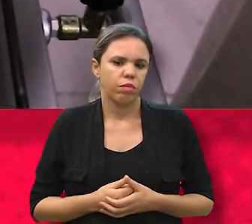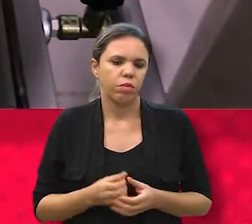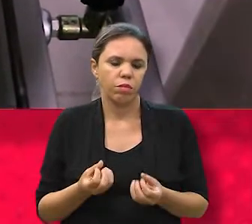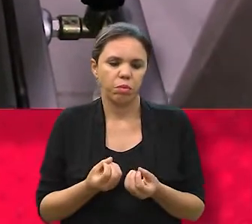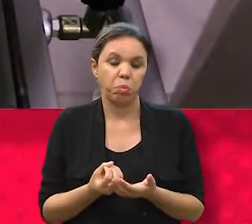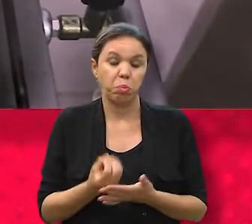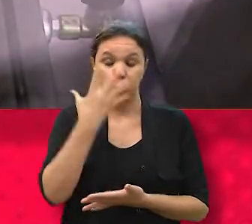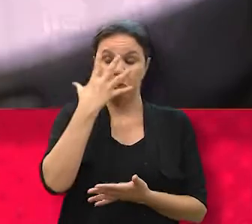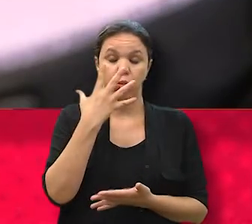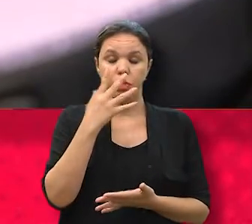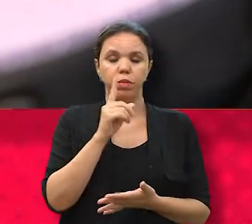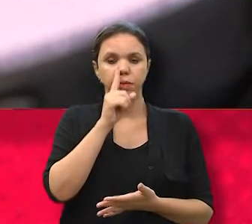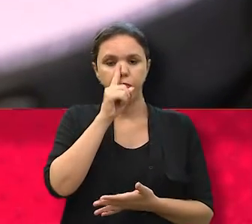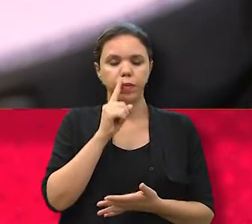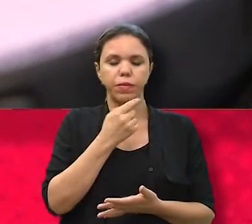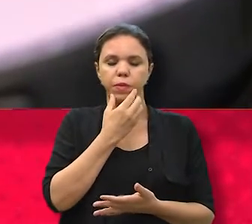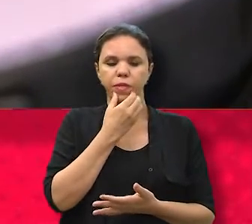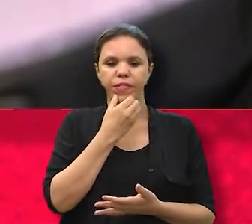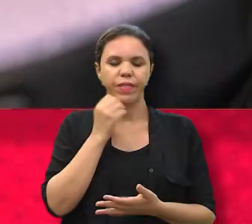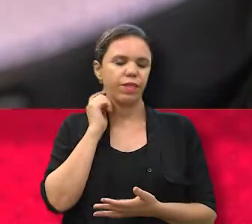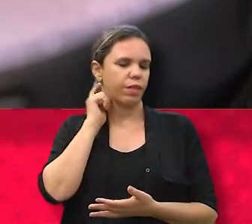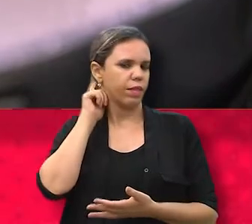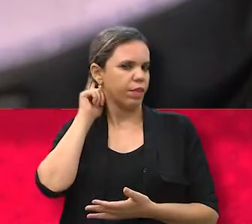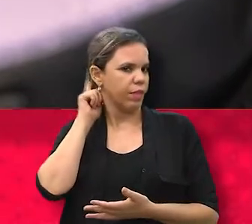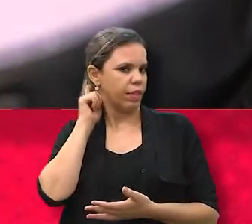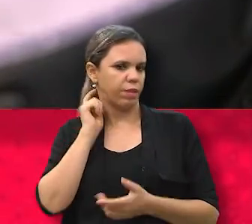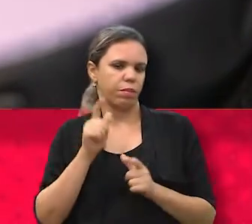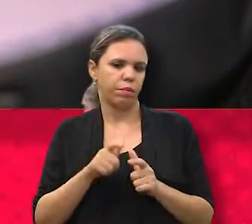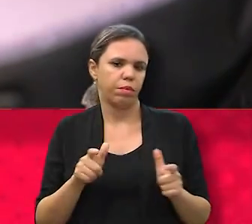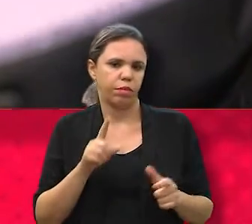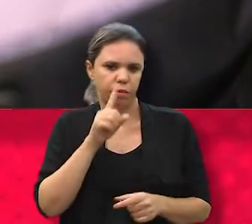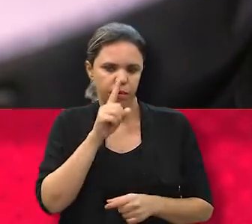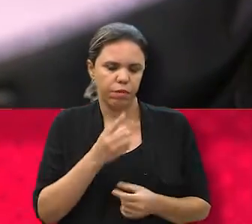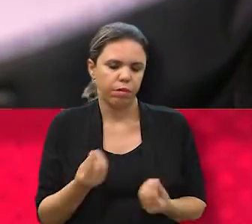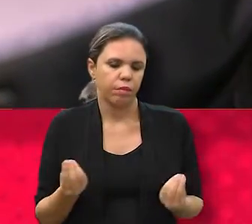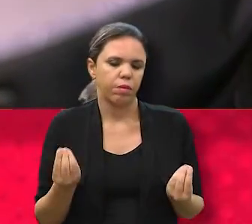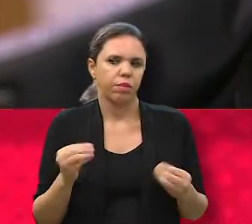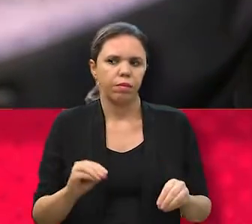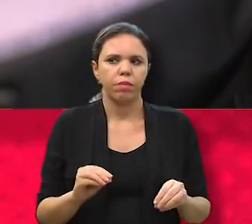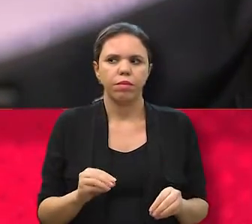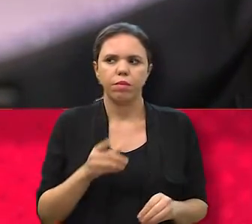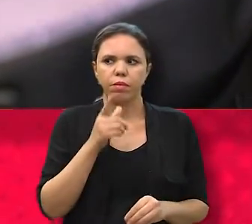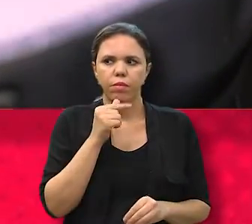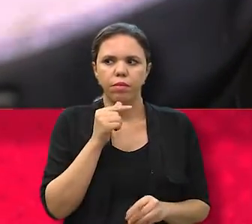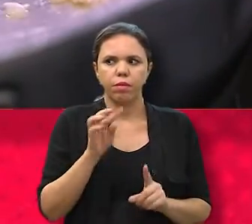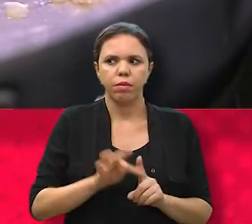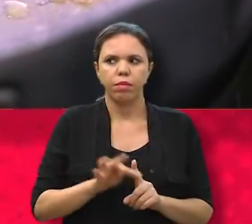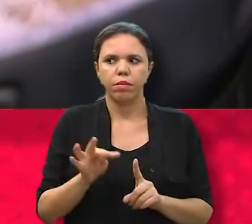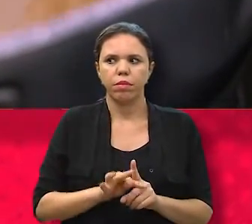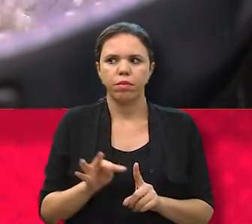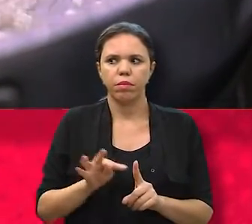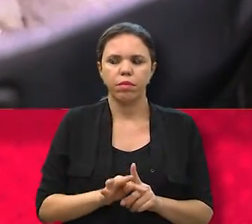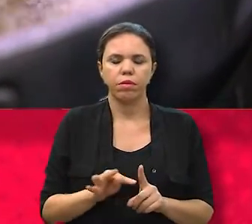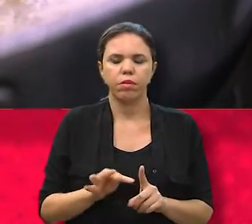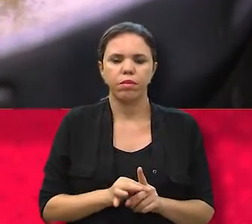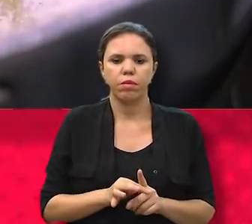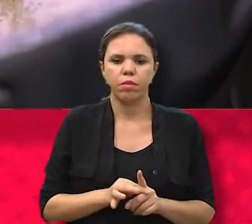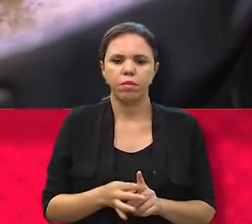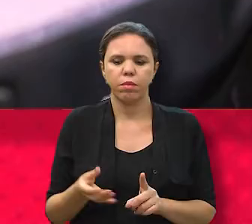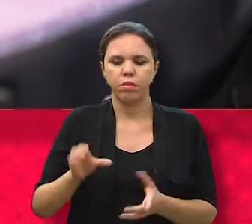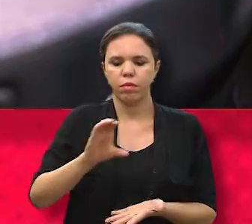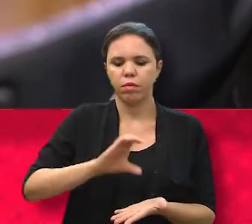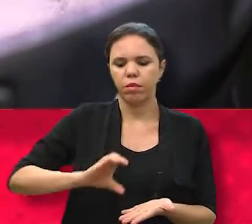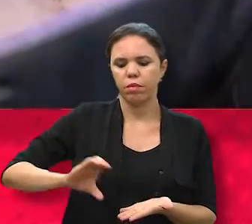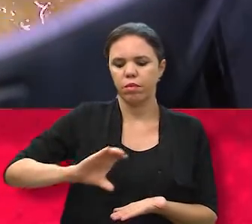espirrar e voltar essa calda para você é muito maior do que você já colocar a água na temperatura que tá a calda. Então o